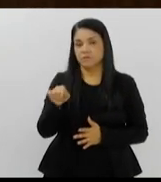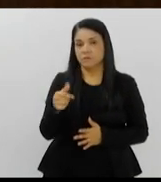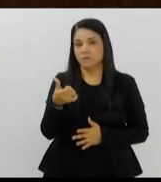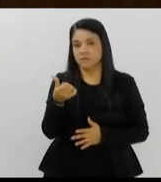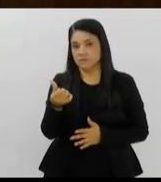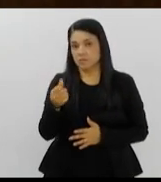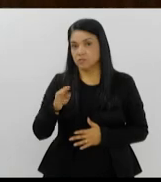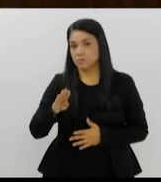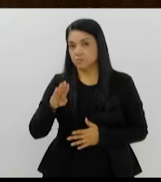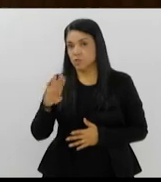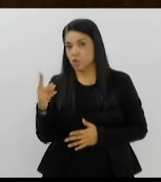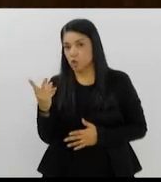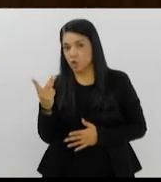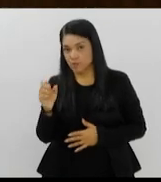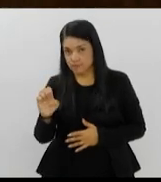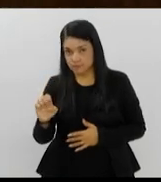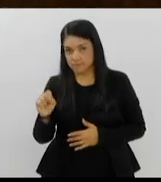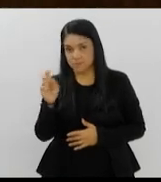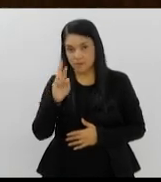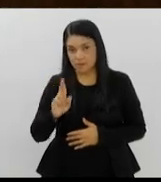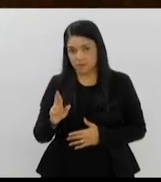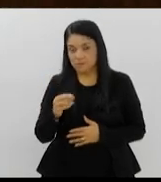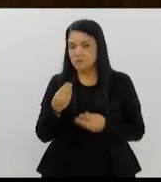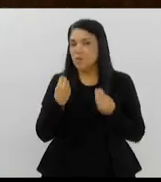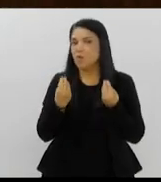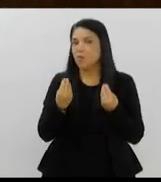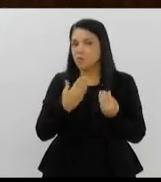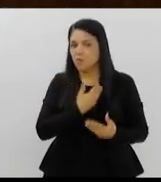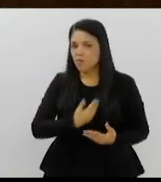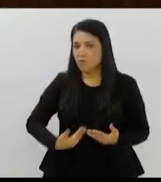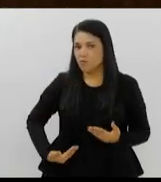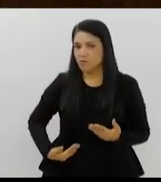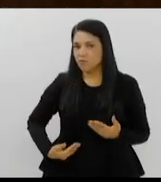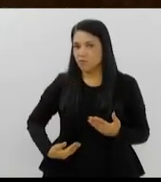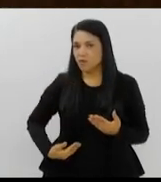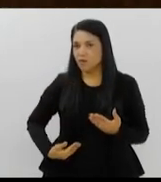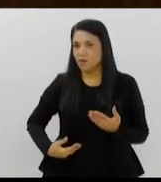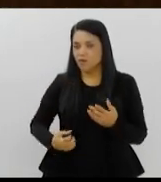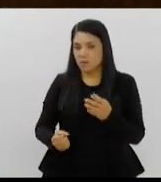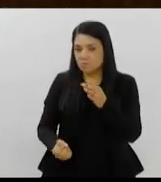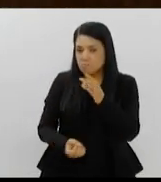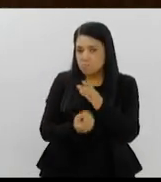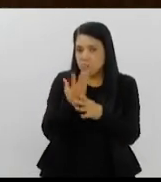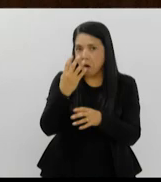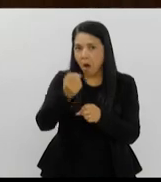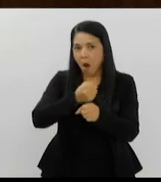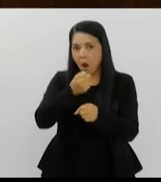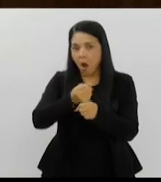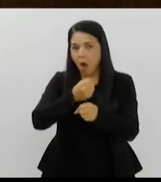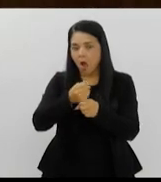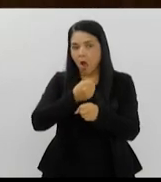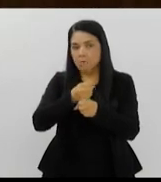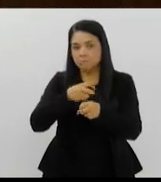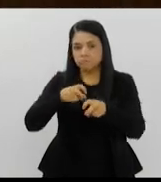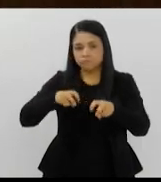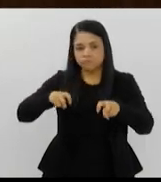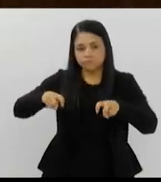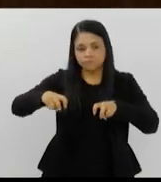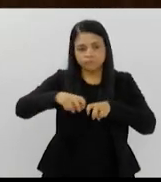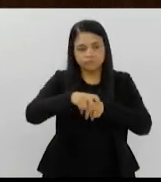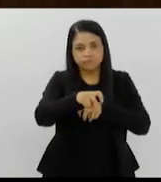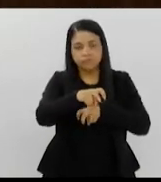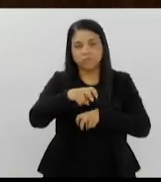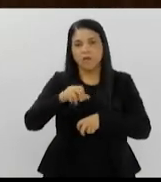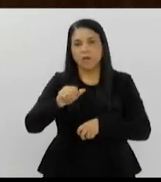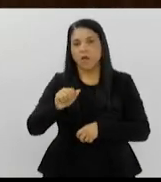reais. Como é que o governo vai construir um autódromo internacional com um